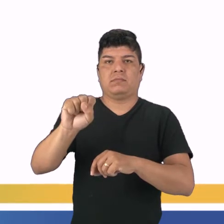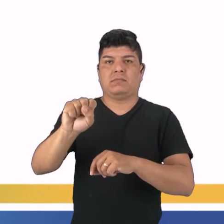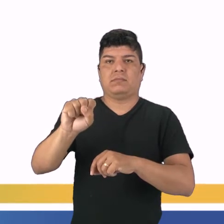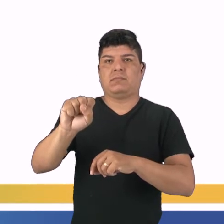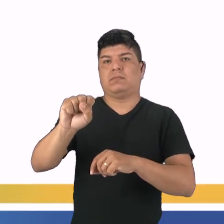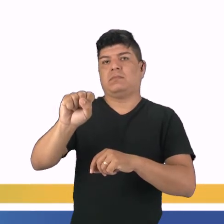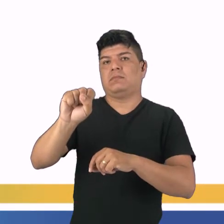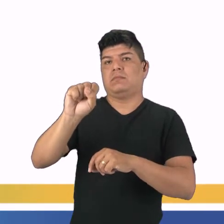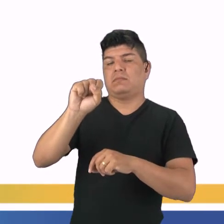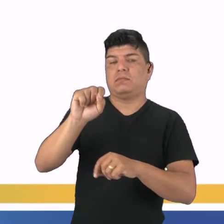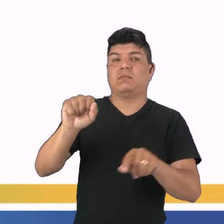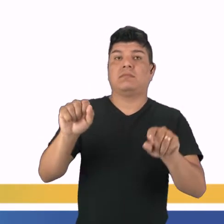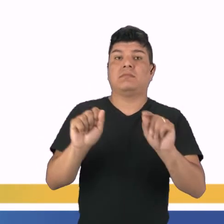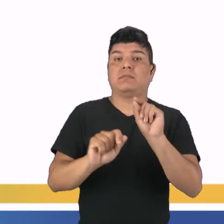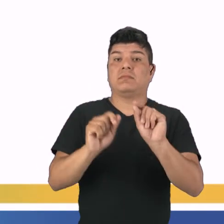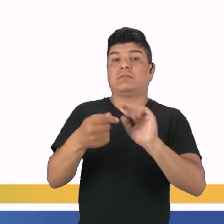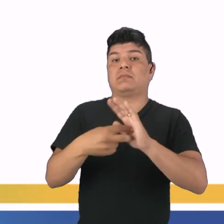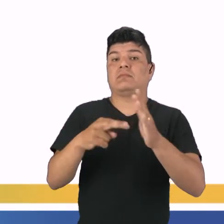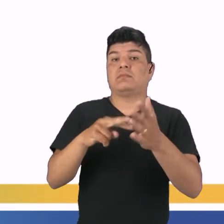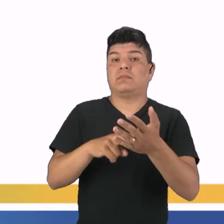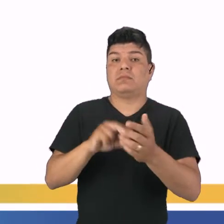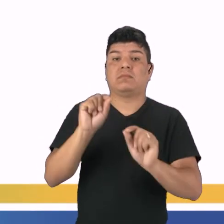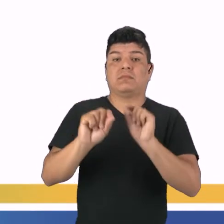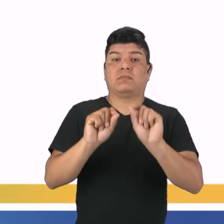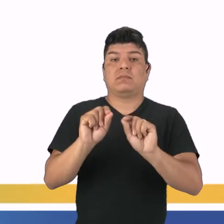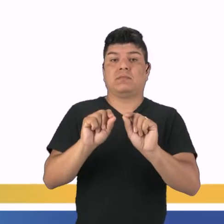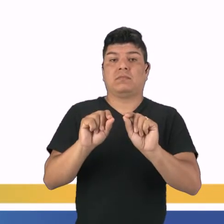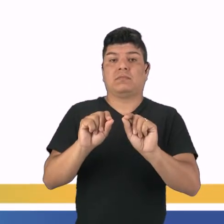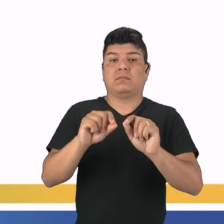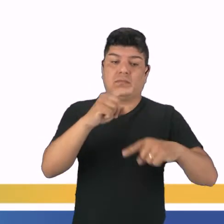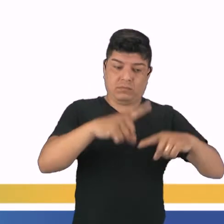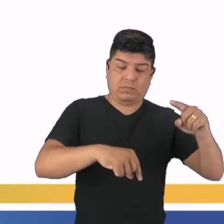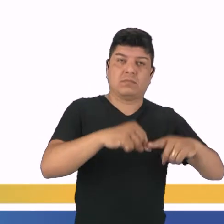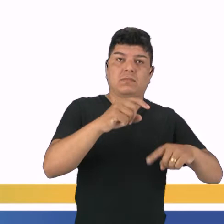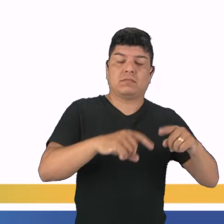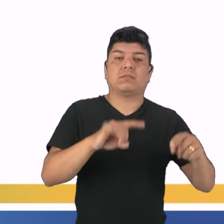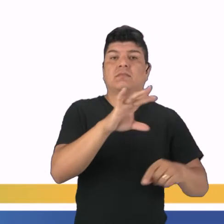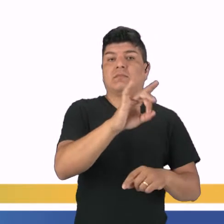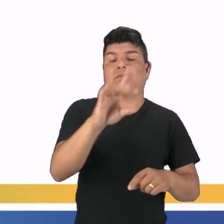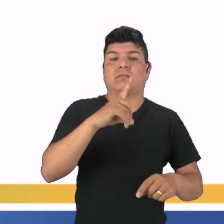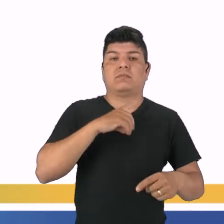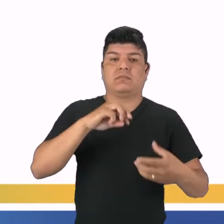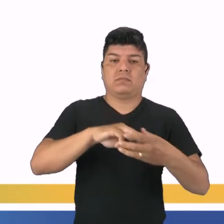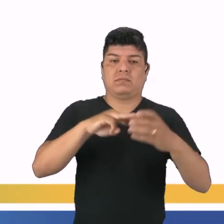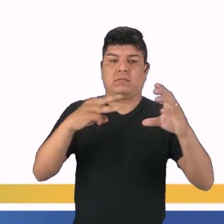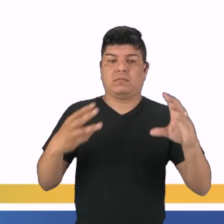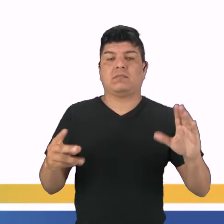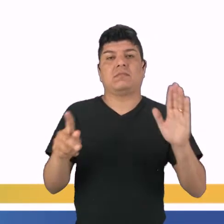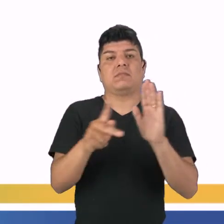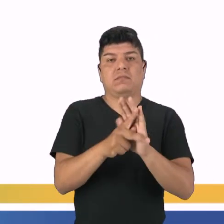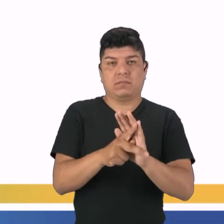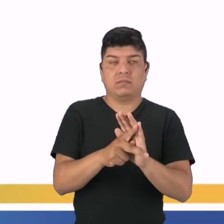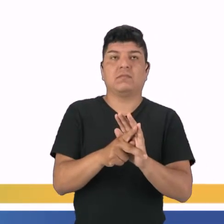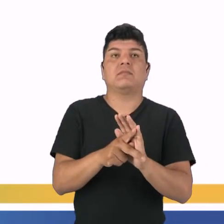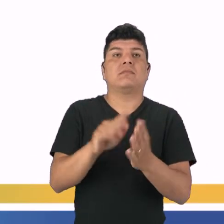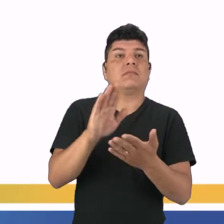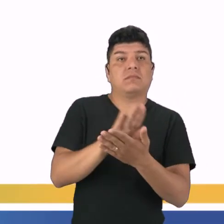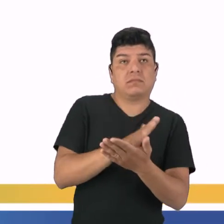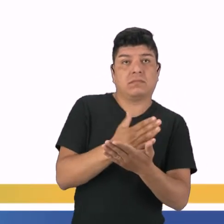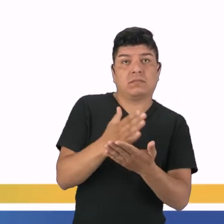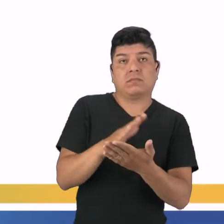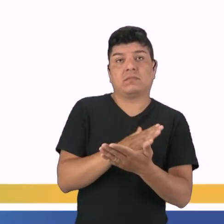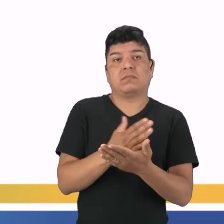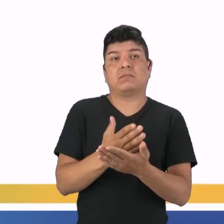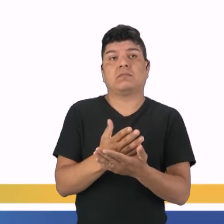isso são materiais, né? Cada material apresenta características próprias, algumas